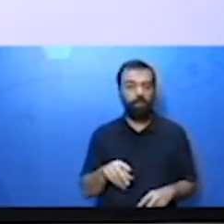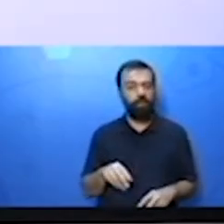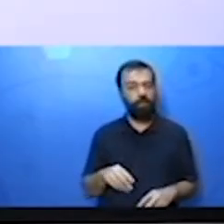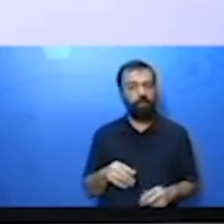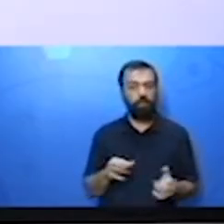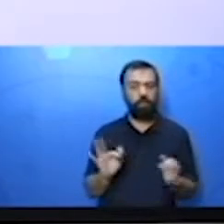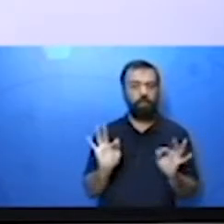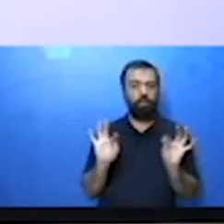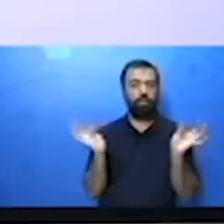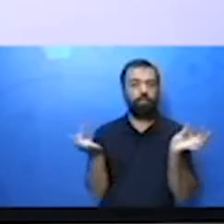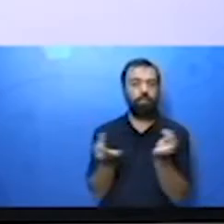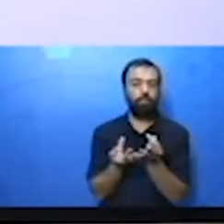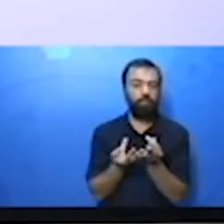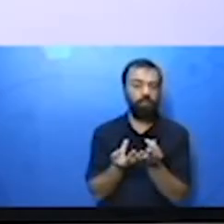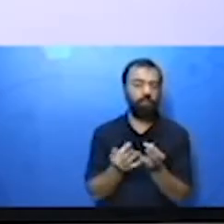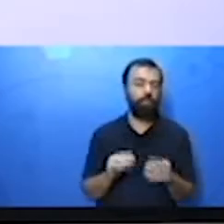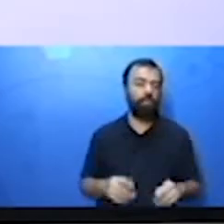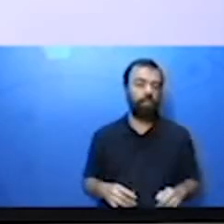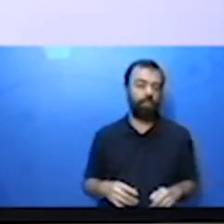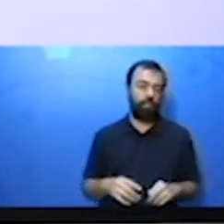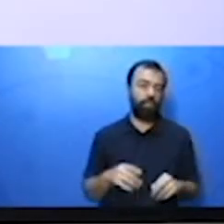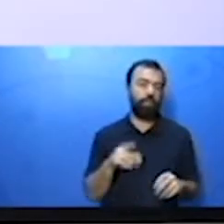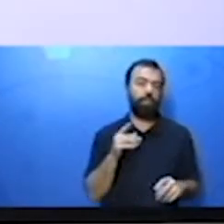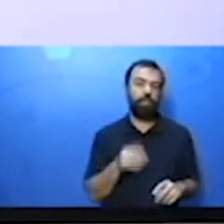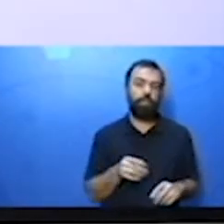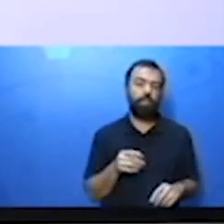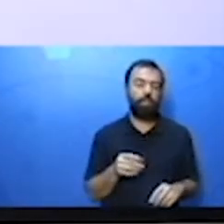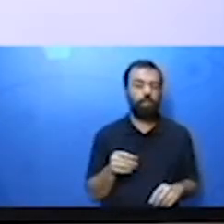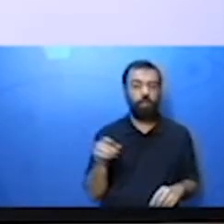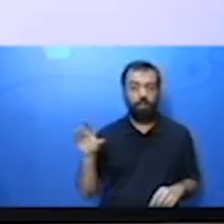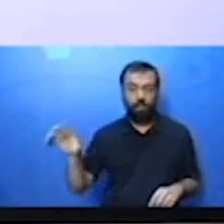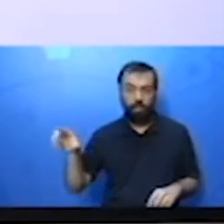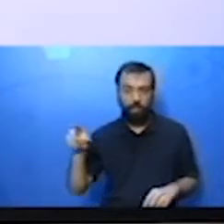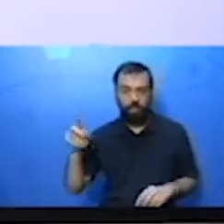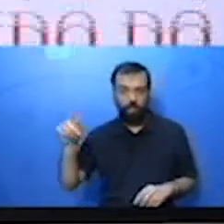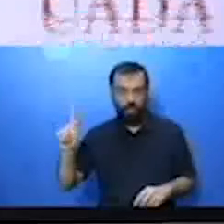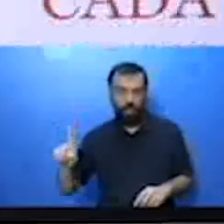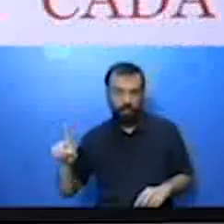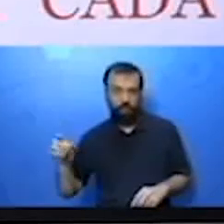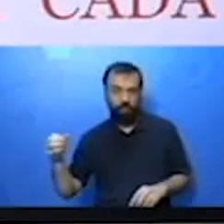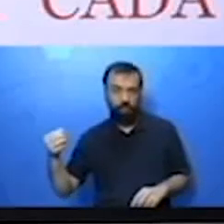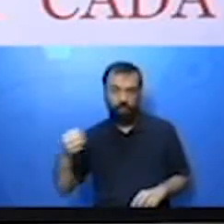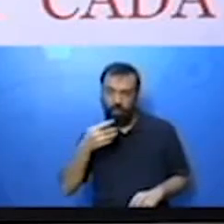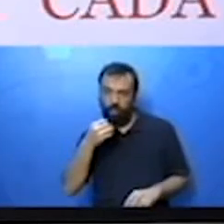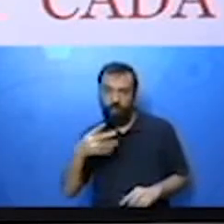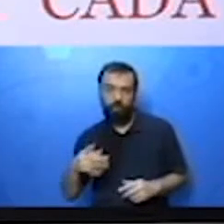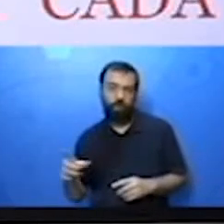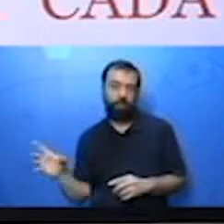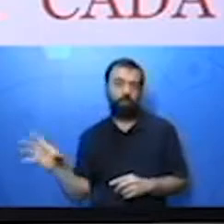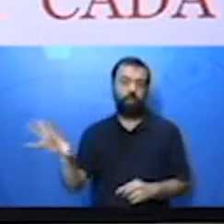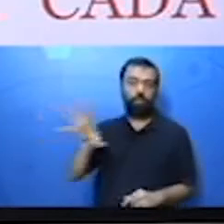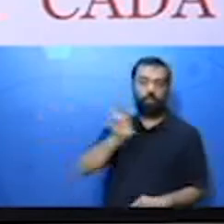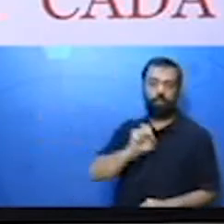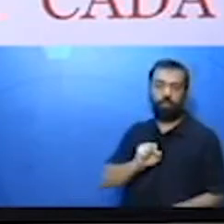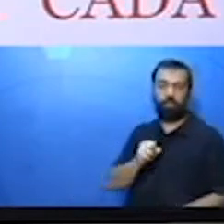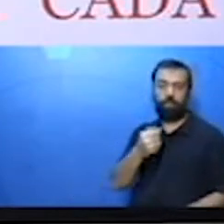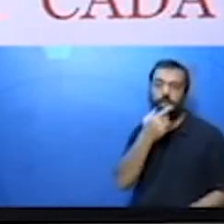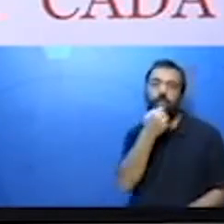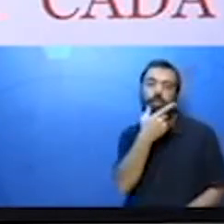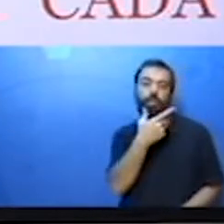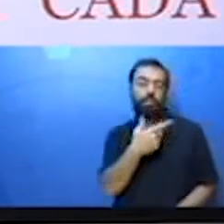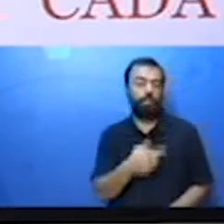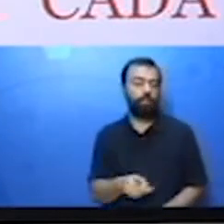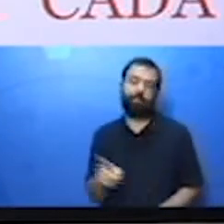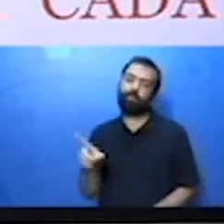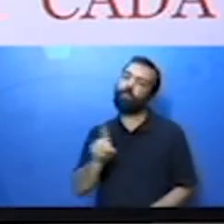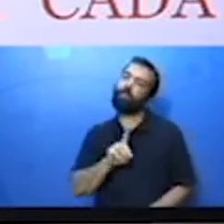Lembre-se que eu falei que é bom para um, não é bom para o outro. Não, pois cada